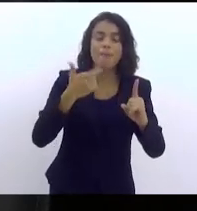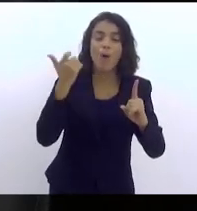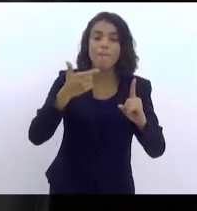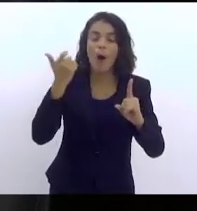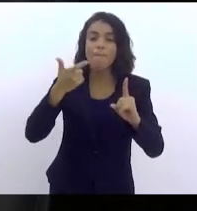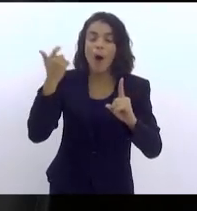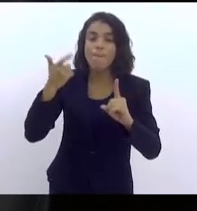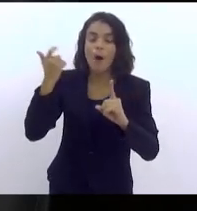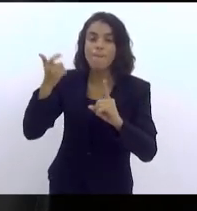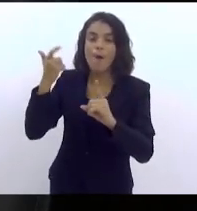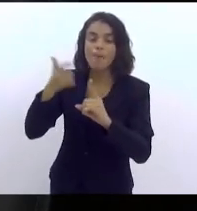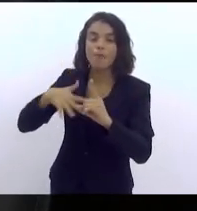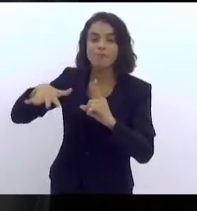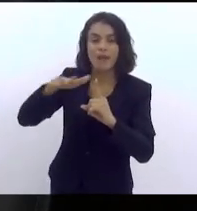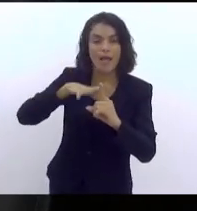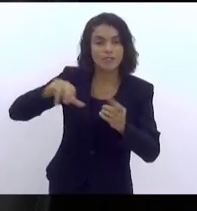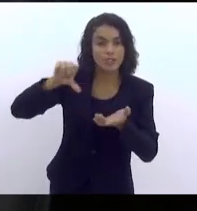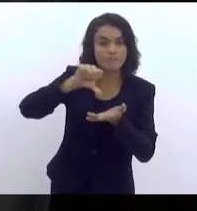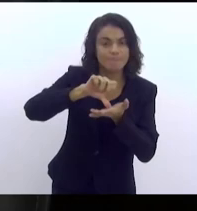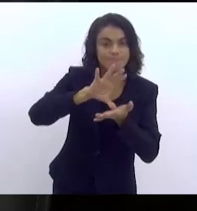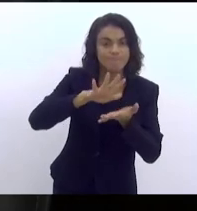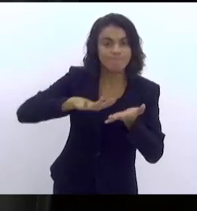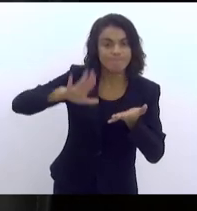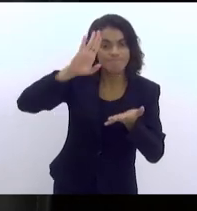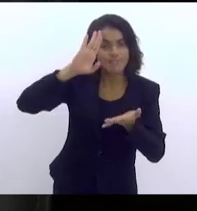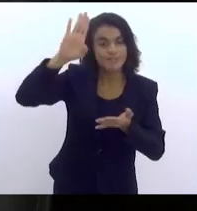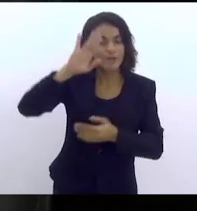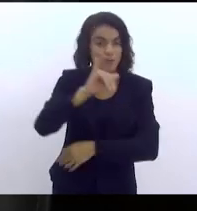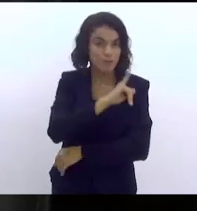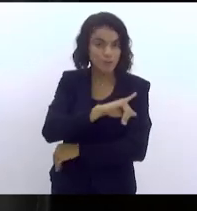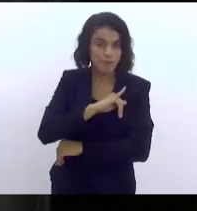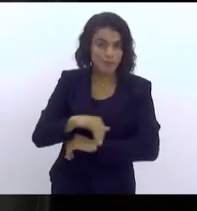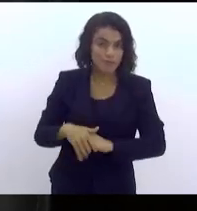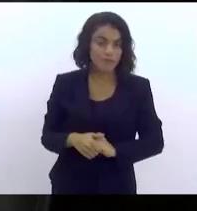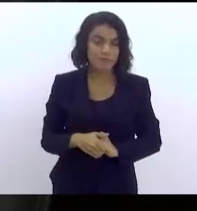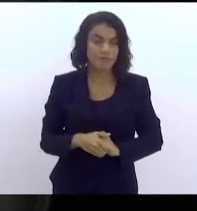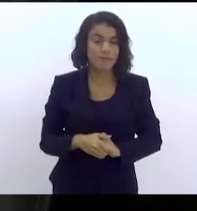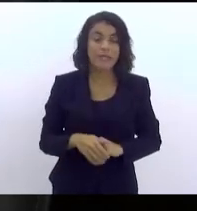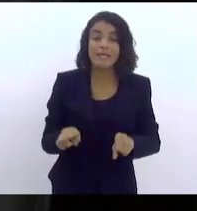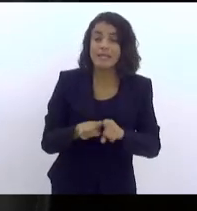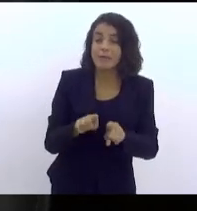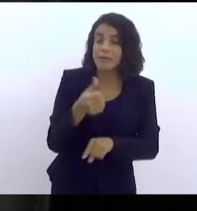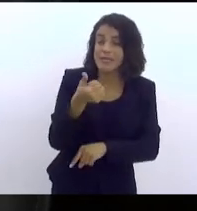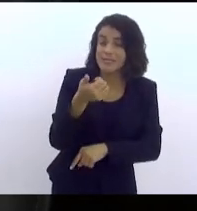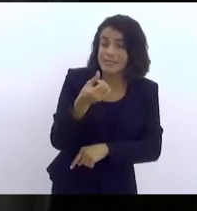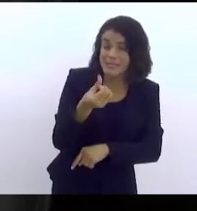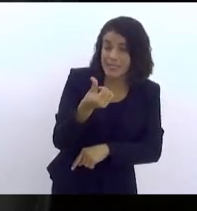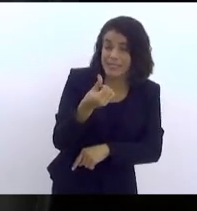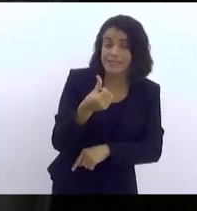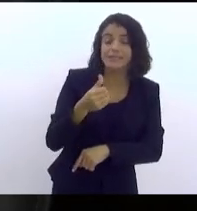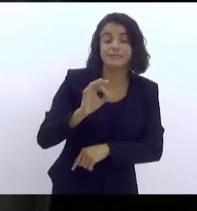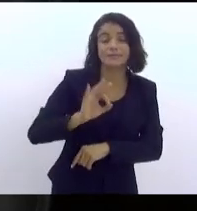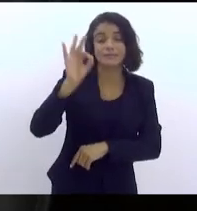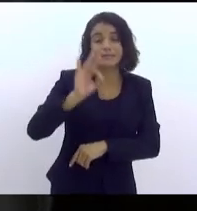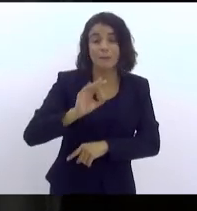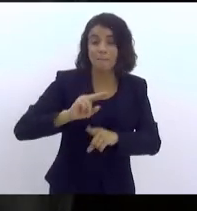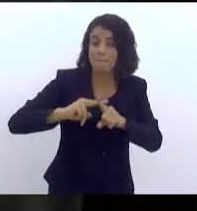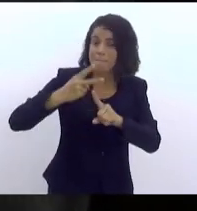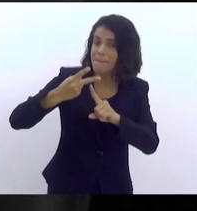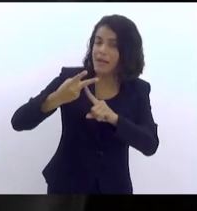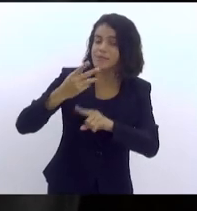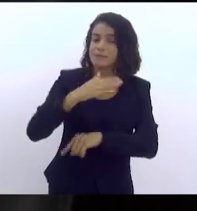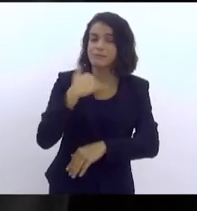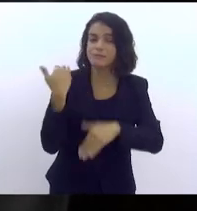na região metropolitana do Rio e de 16 por cento a mais de